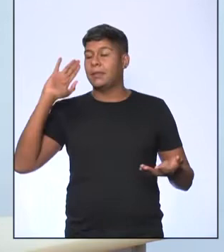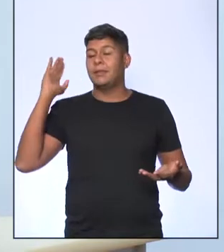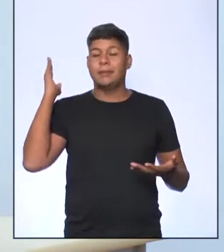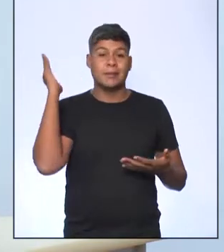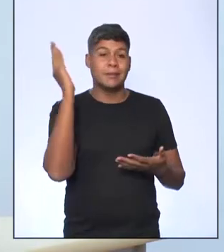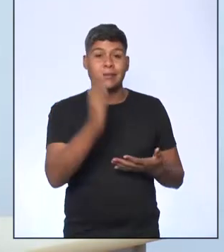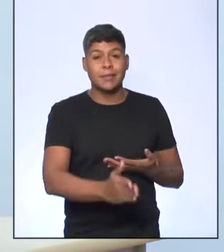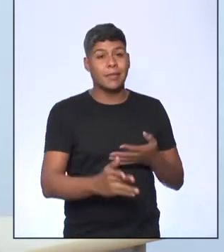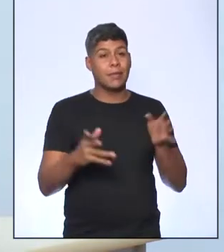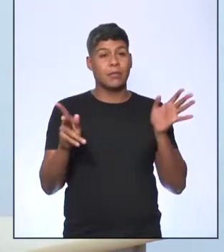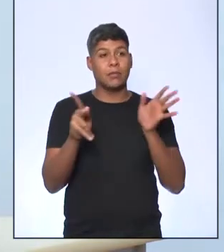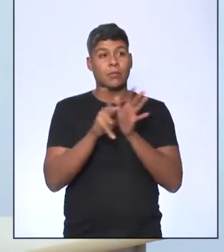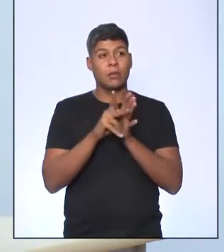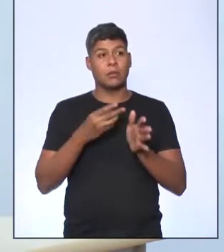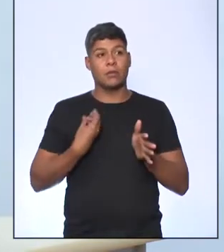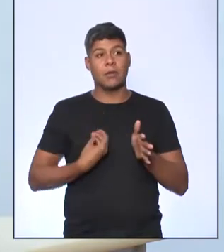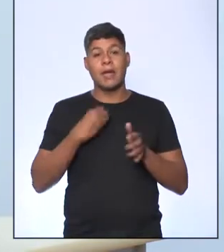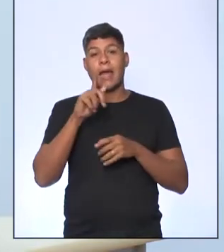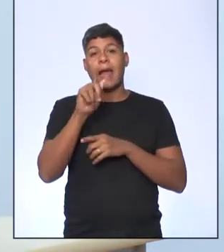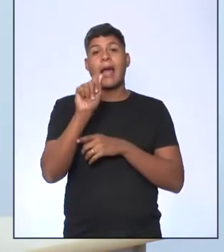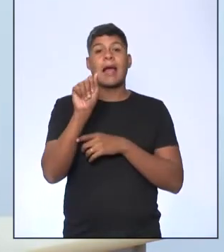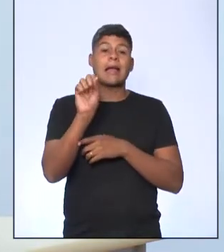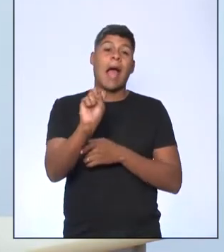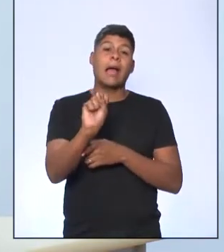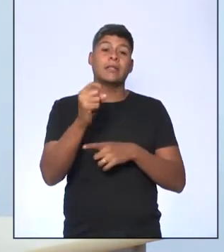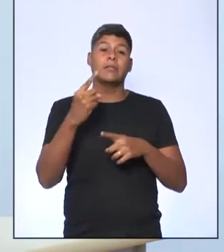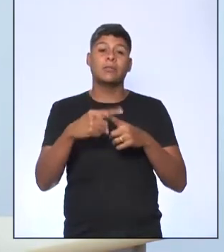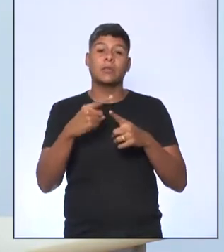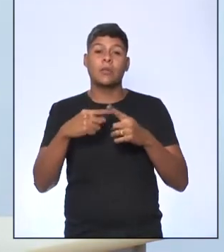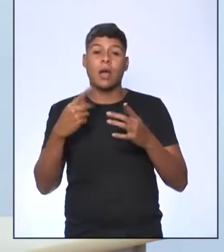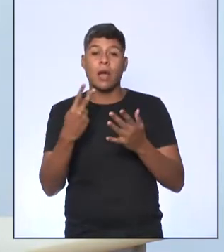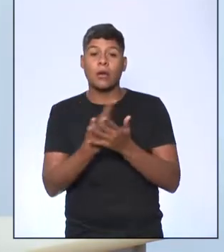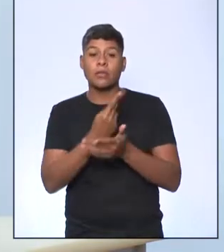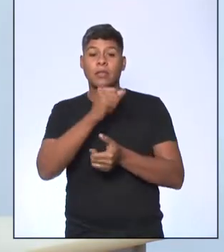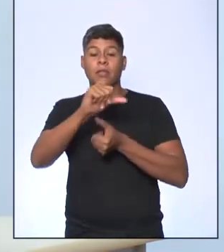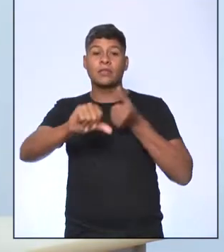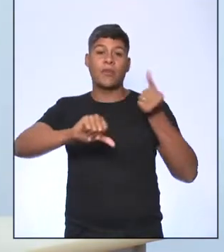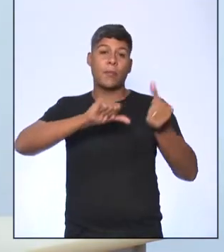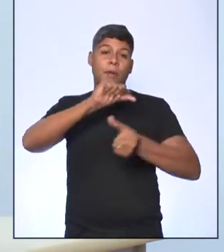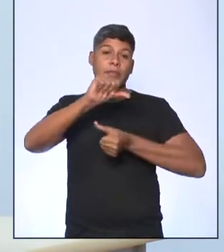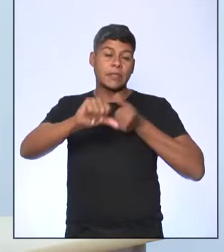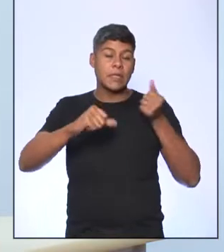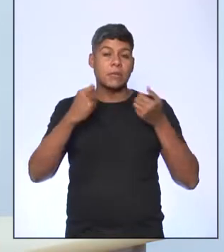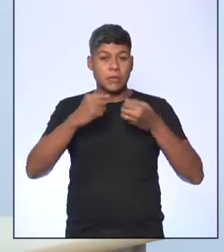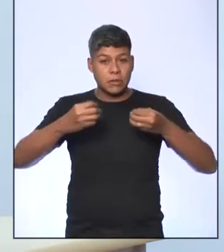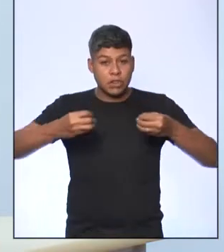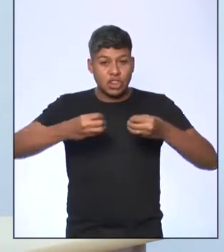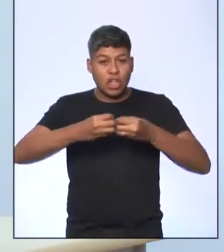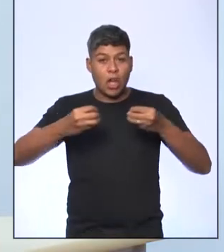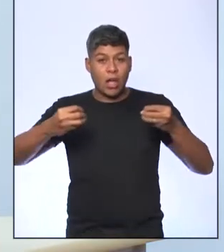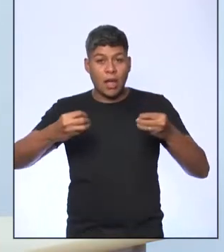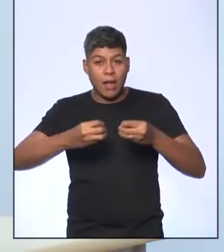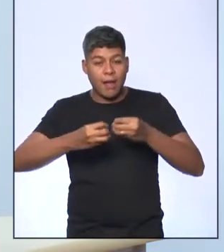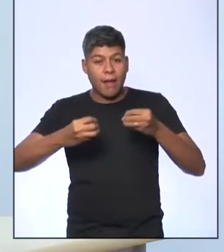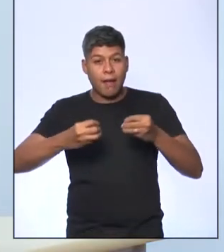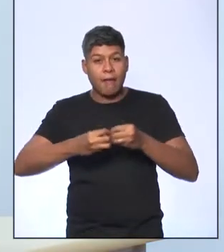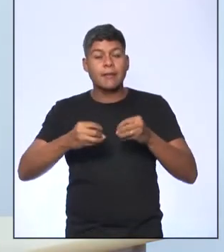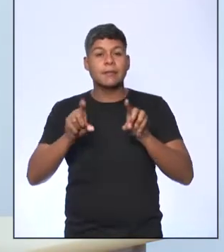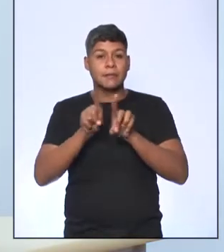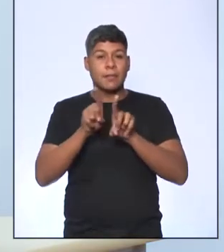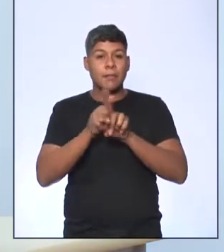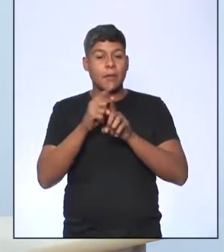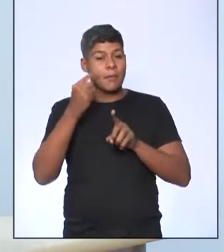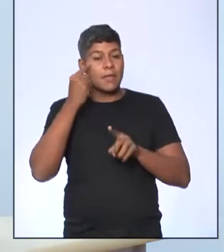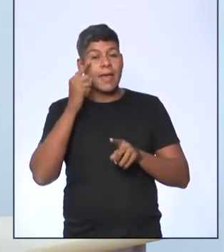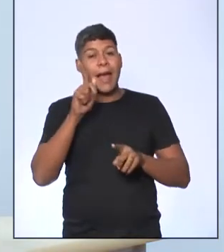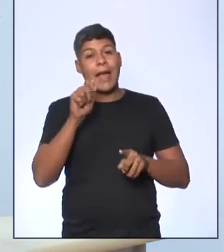em reações onde tem a presença de gases. Porque para acontecer a transformação, eles não têm que se chocar, eles não têm que se colidir. Imagina